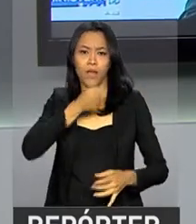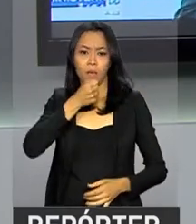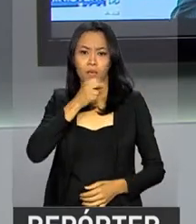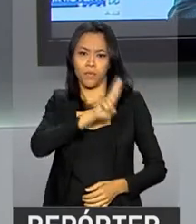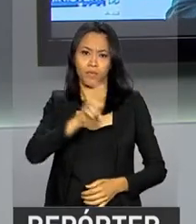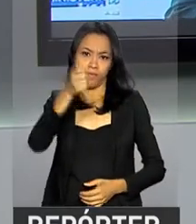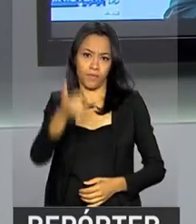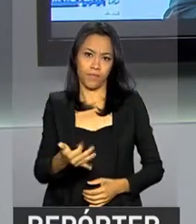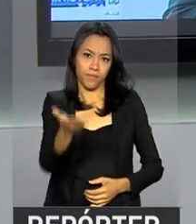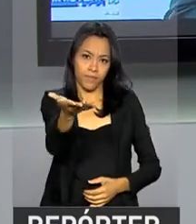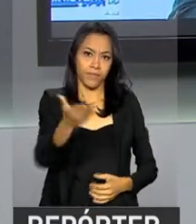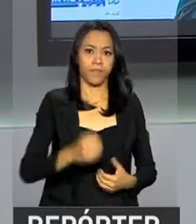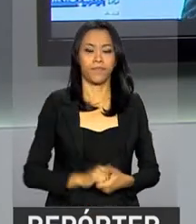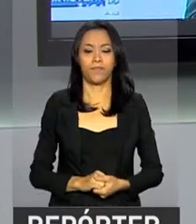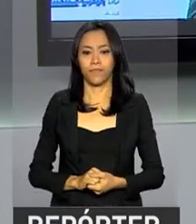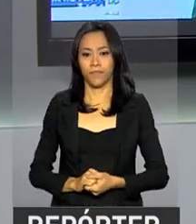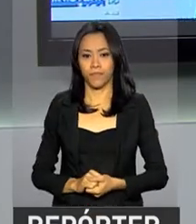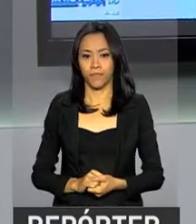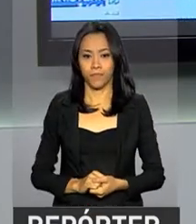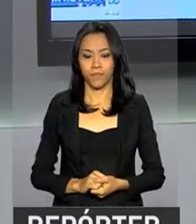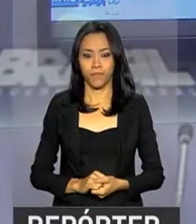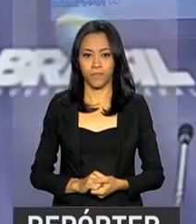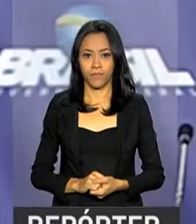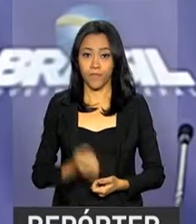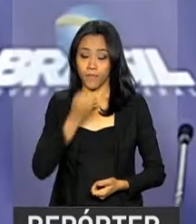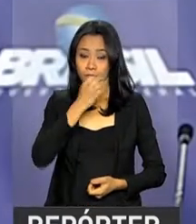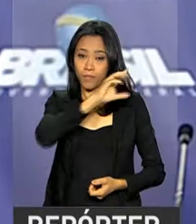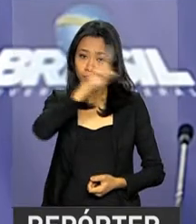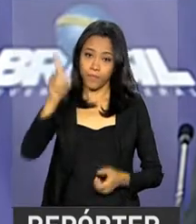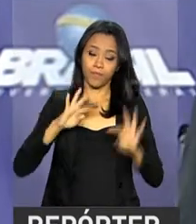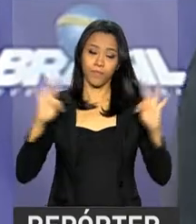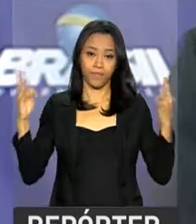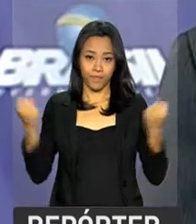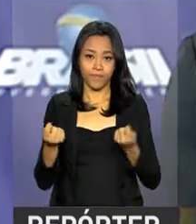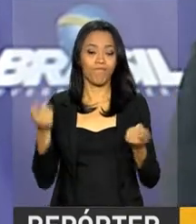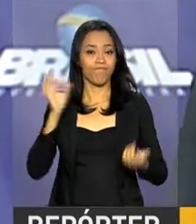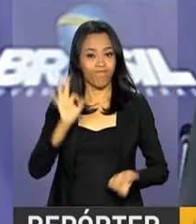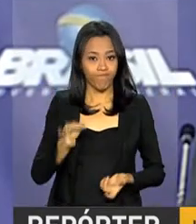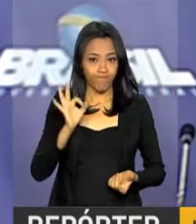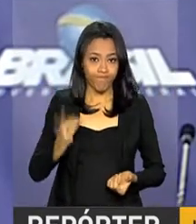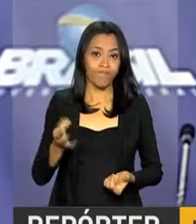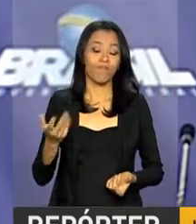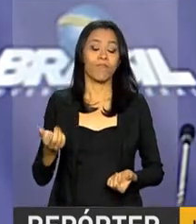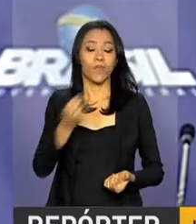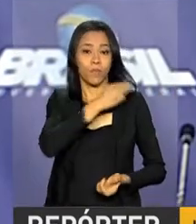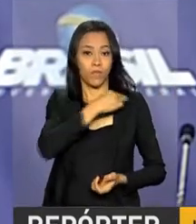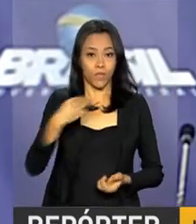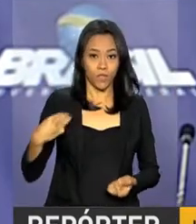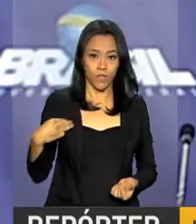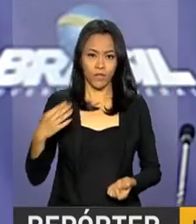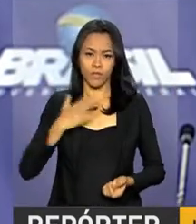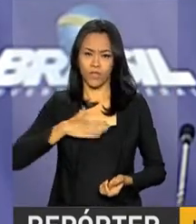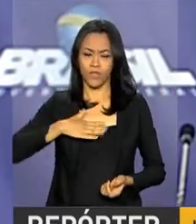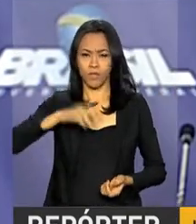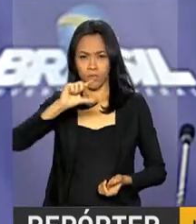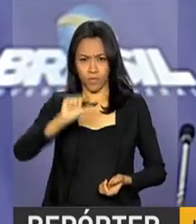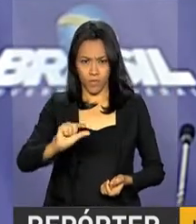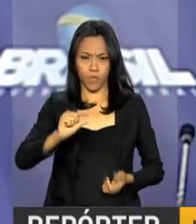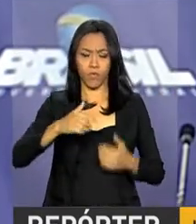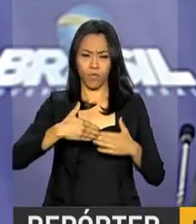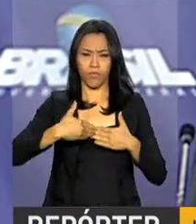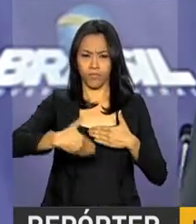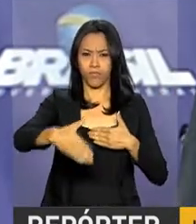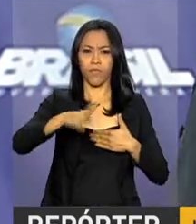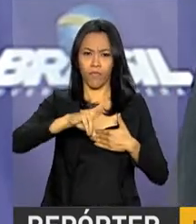Pedro. Oi, Carol, bom dia para você, bom dia a todos. É isso, como você falou, o ministro Mendonça Filho ele vai anunciar daqui a pouquinho